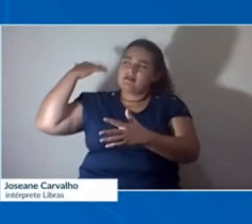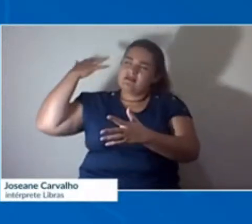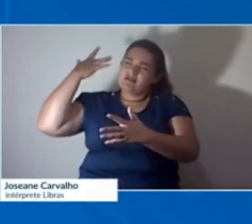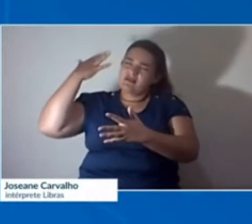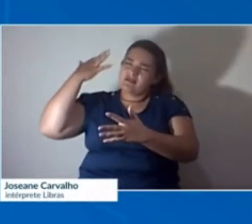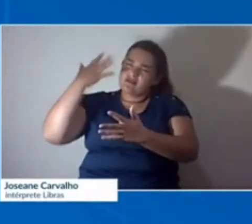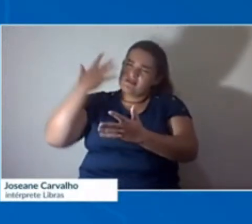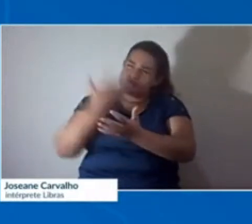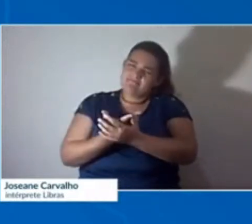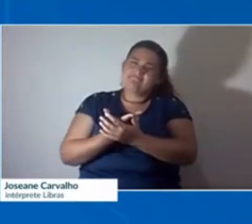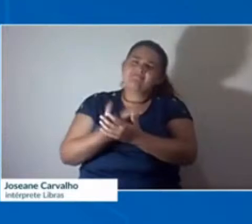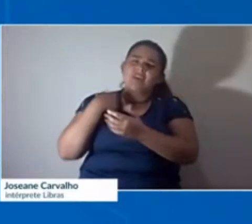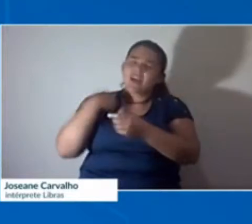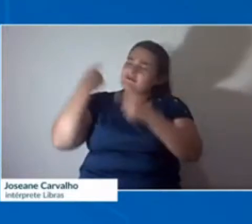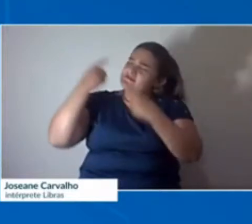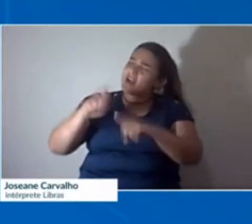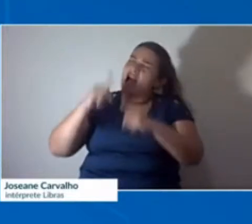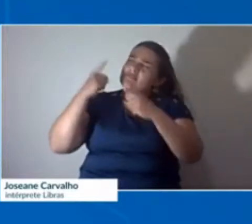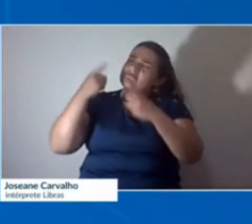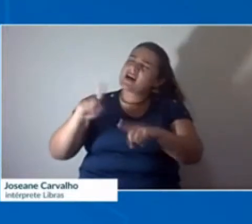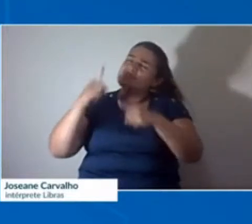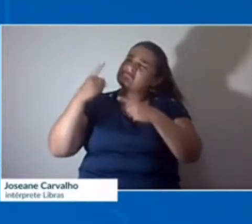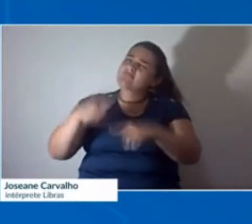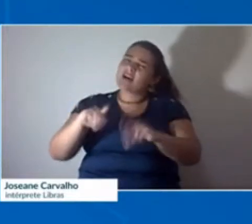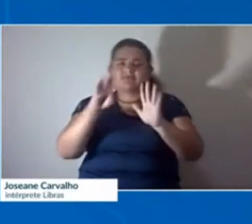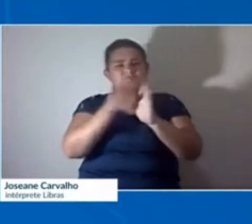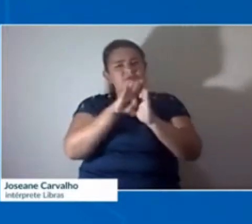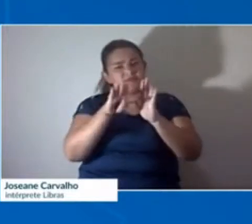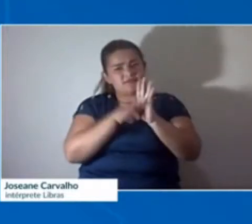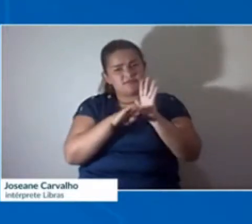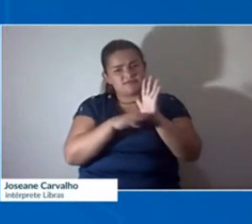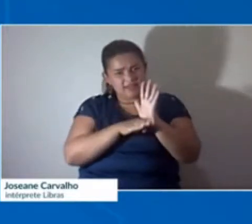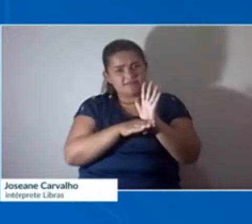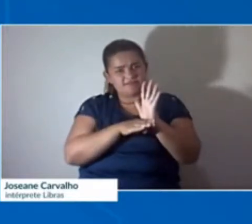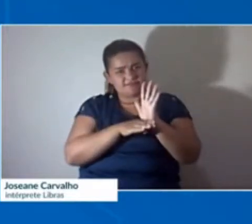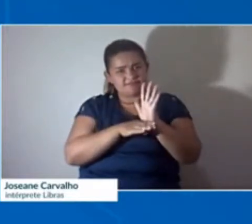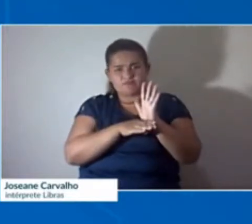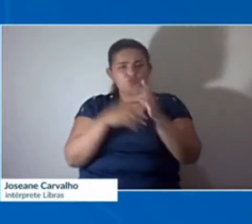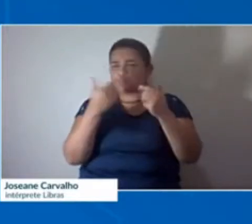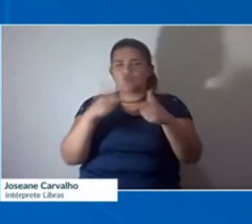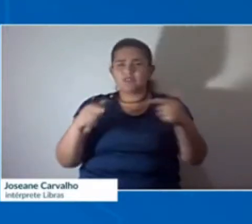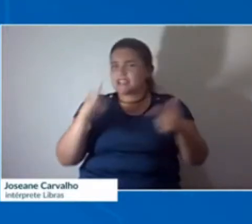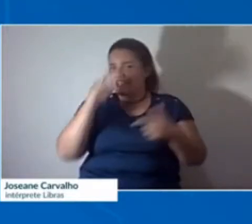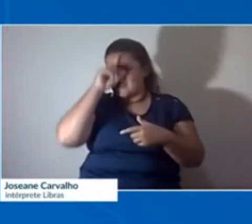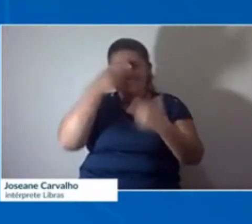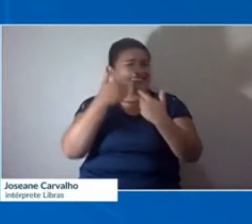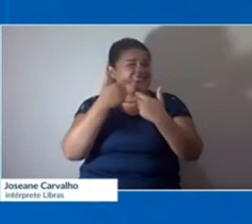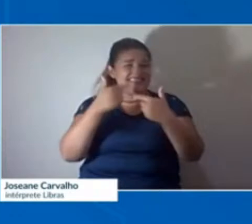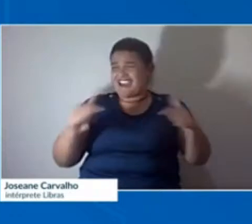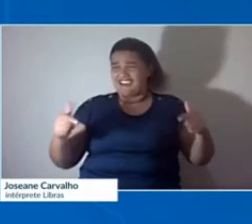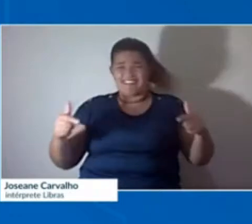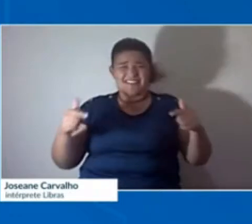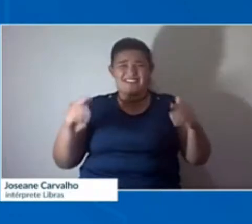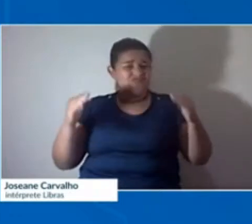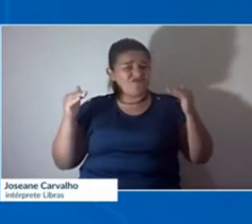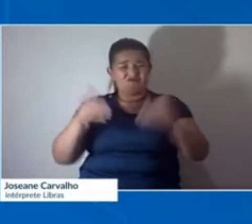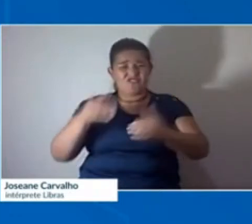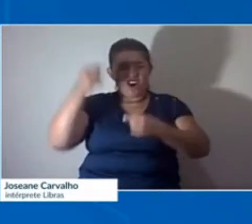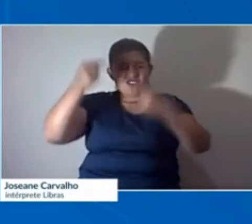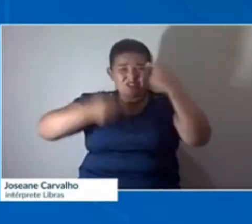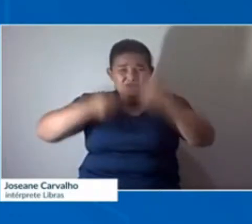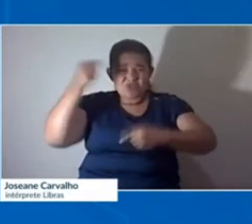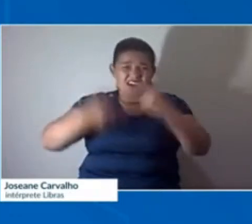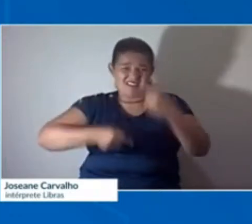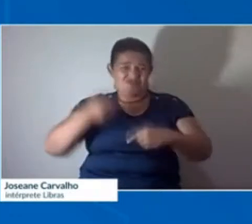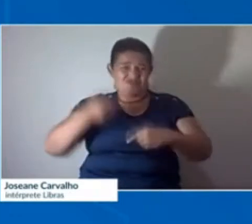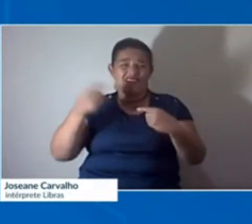contestando essa ordem que a Dari destacou bem, não é natural, não é? Ela é política, ela implica poder, não é?